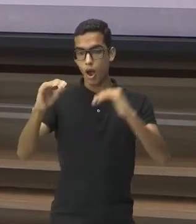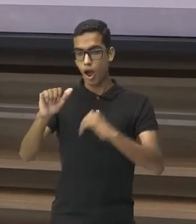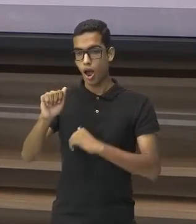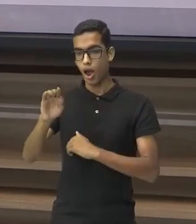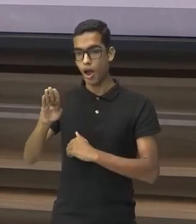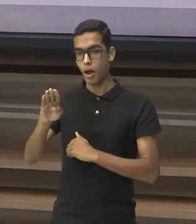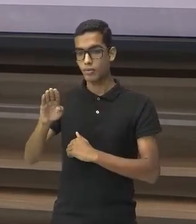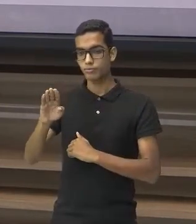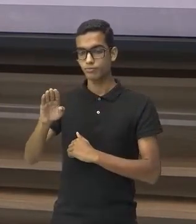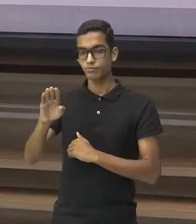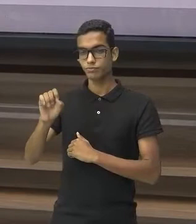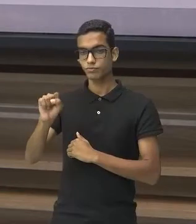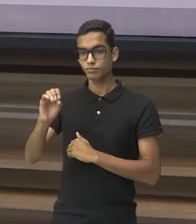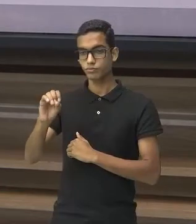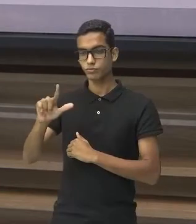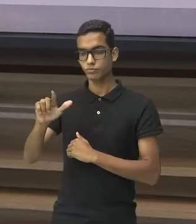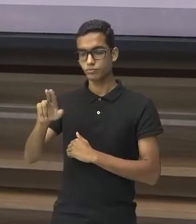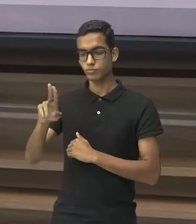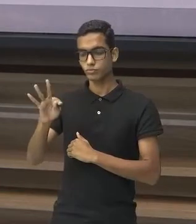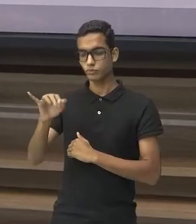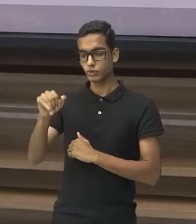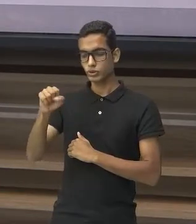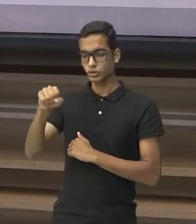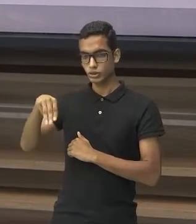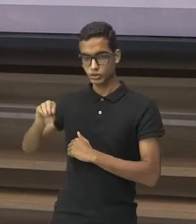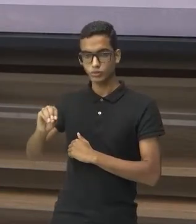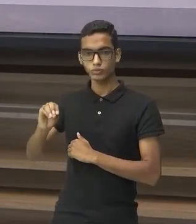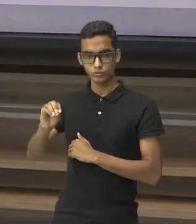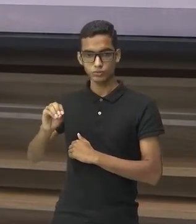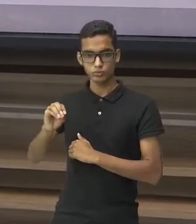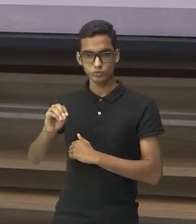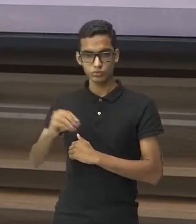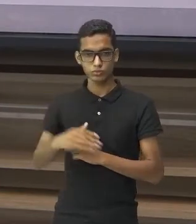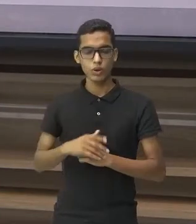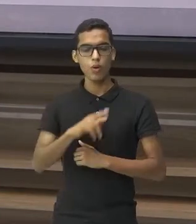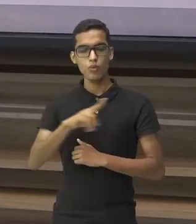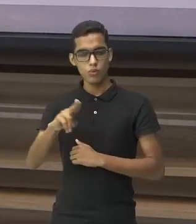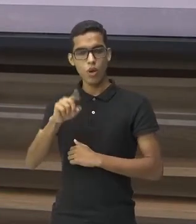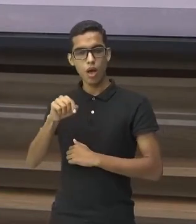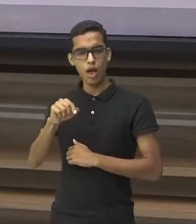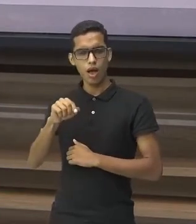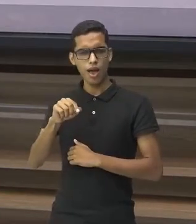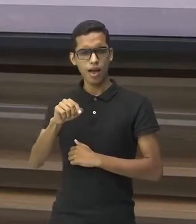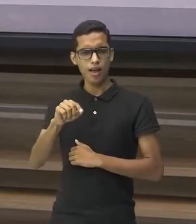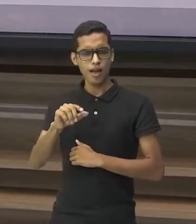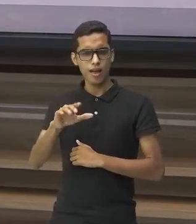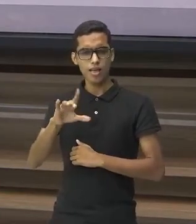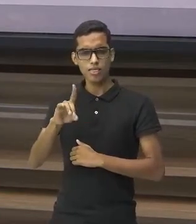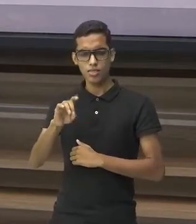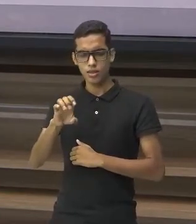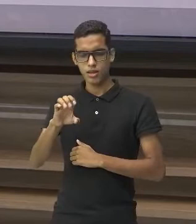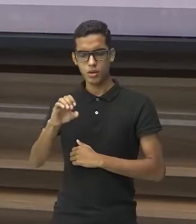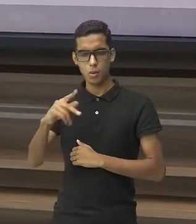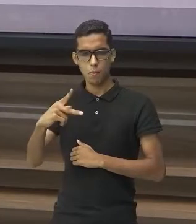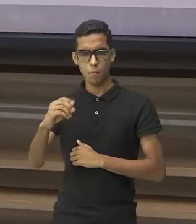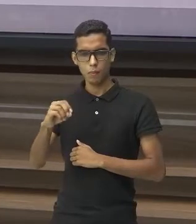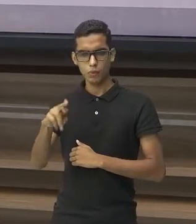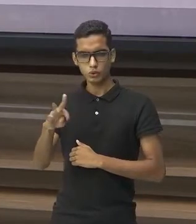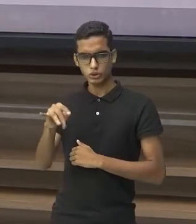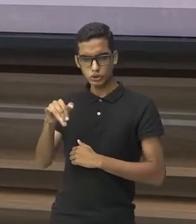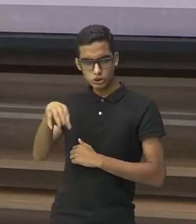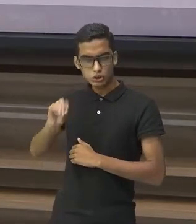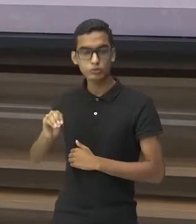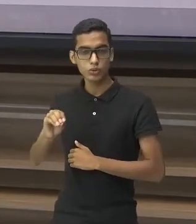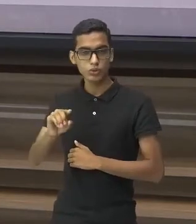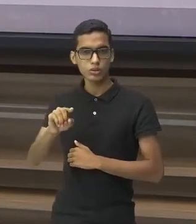fizeram isso. E esse movimento ficou conhecido como despotismo esclarecido. Mas esse não é o caso. Só para a gente ter um parêntese, para a